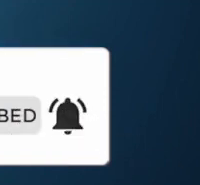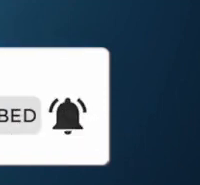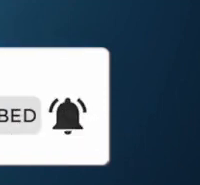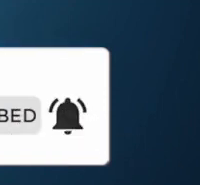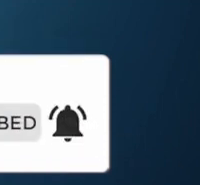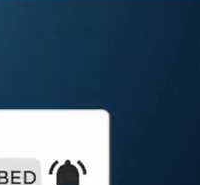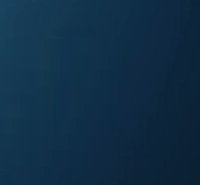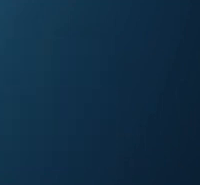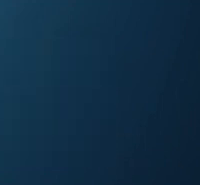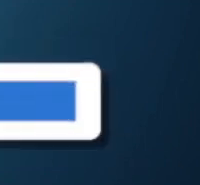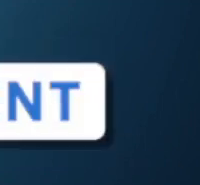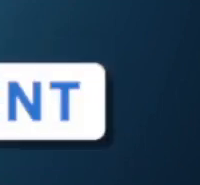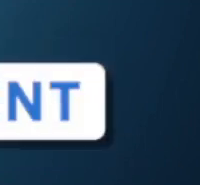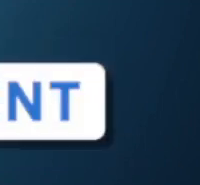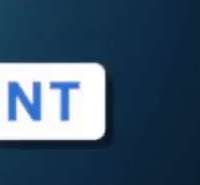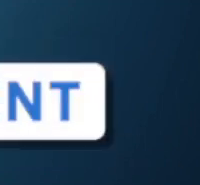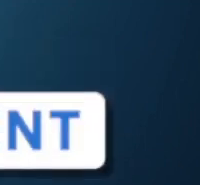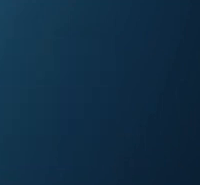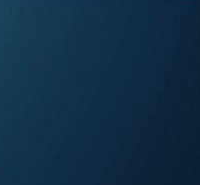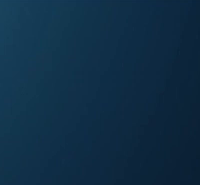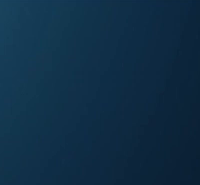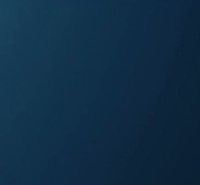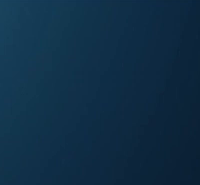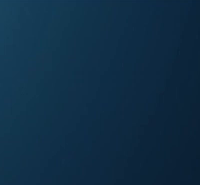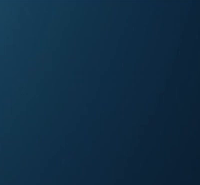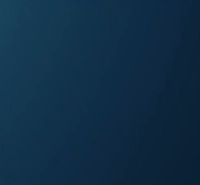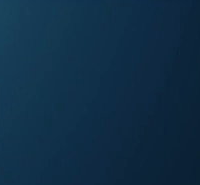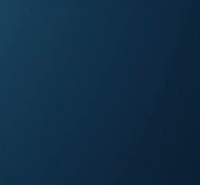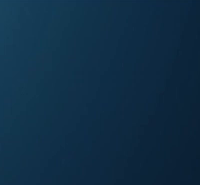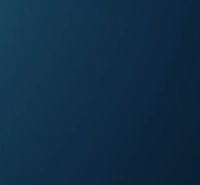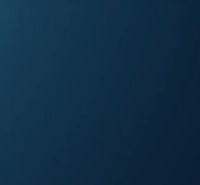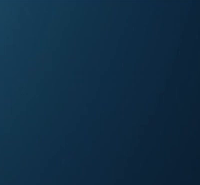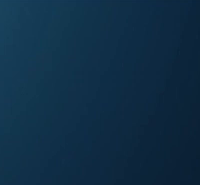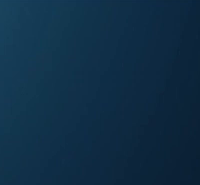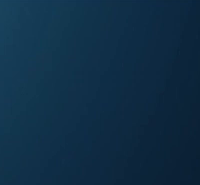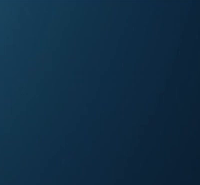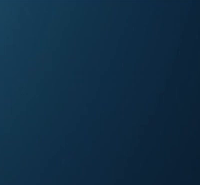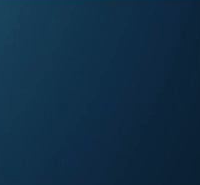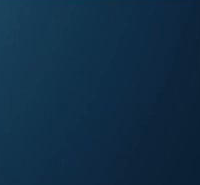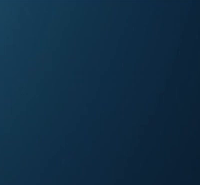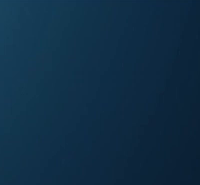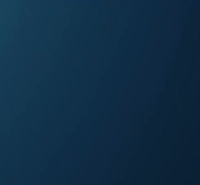botão notificação. Fo comentário, no fahetutang, ba media social Siraseluk.